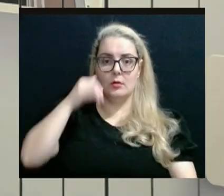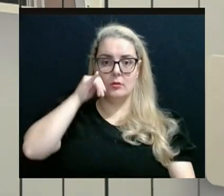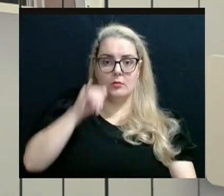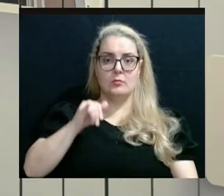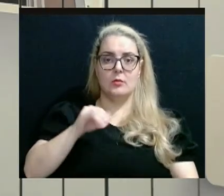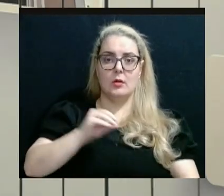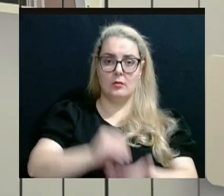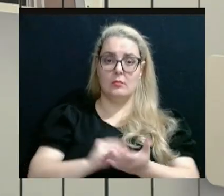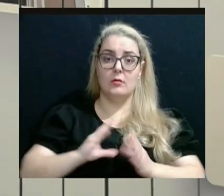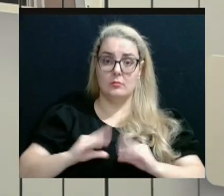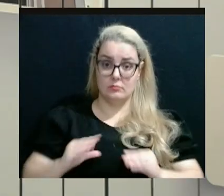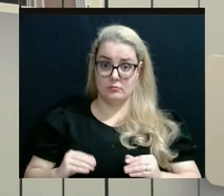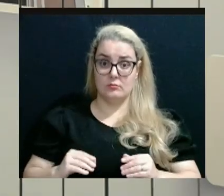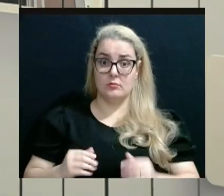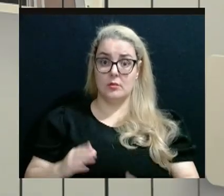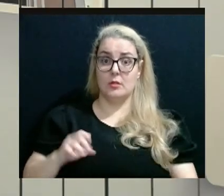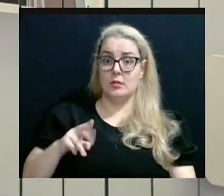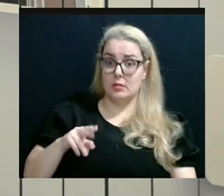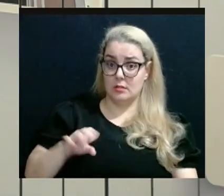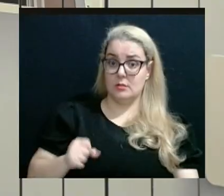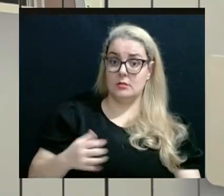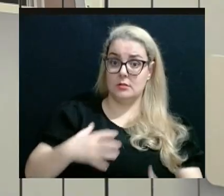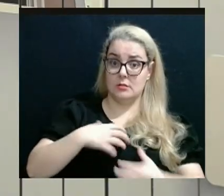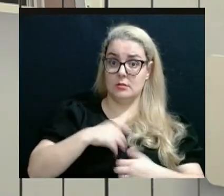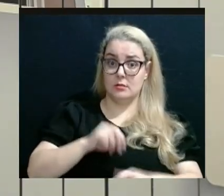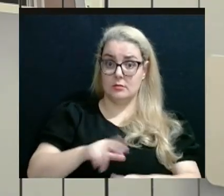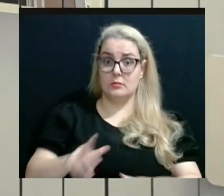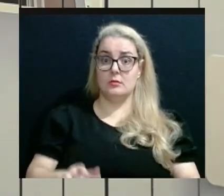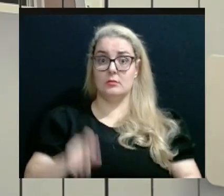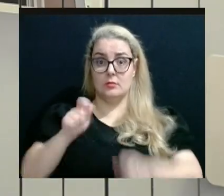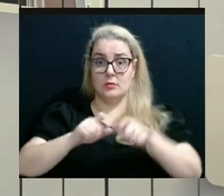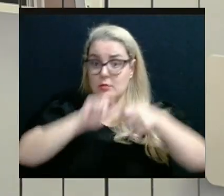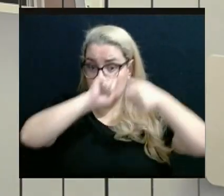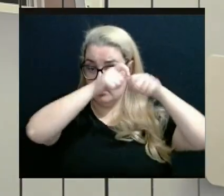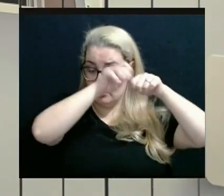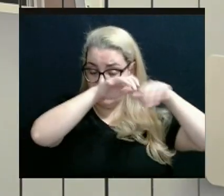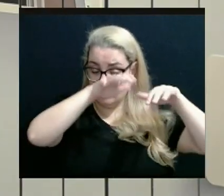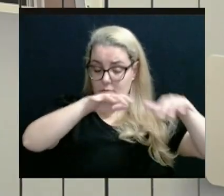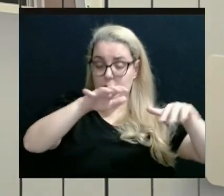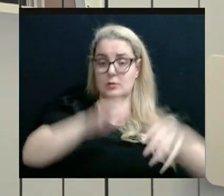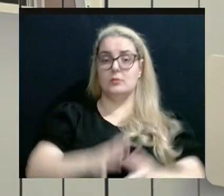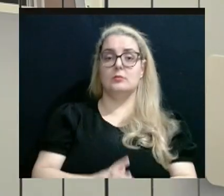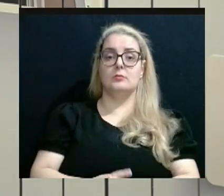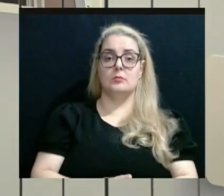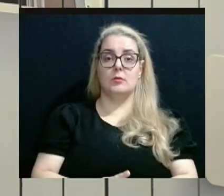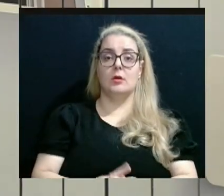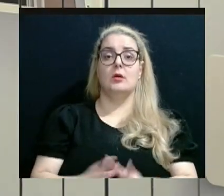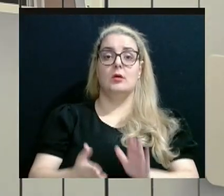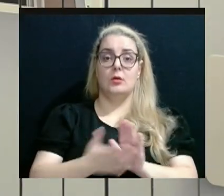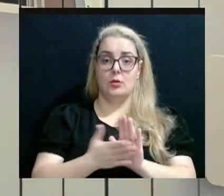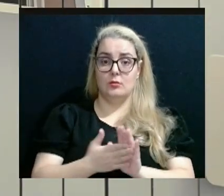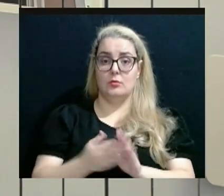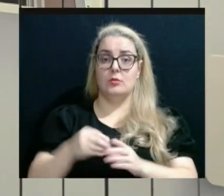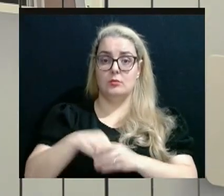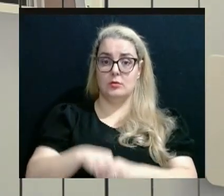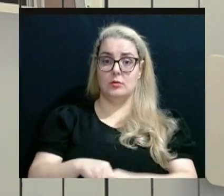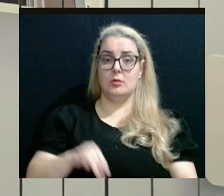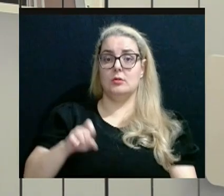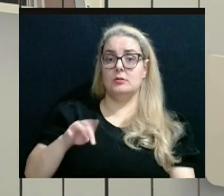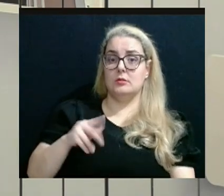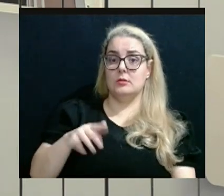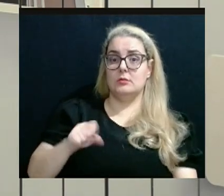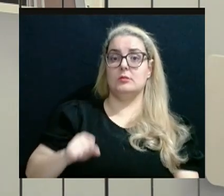e crises sensoriais em pessoas com transtorno do espectro autista. A proposta prevê a instalação de placas